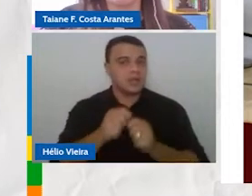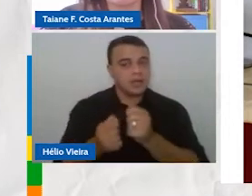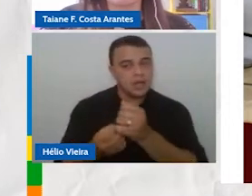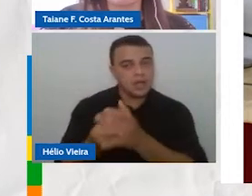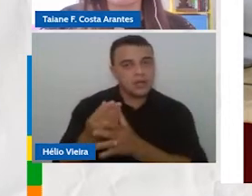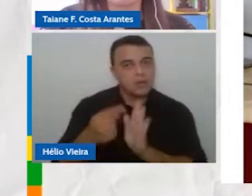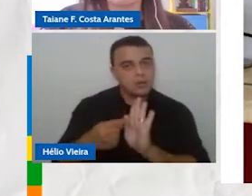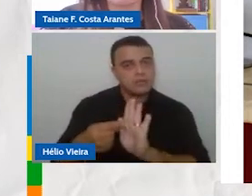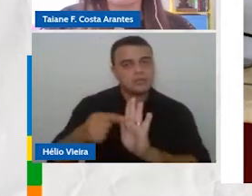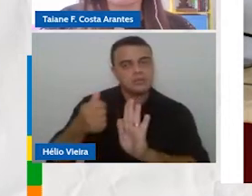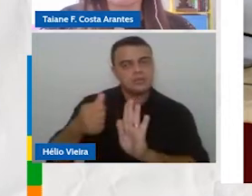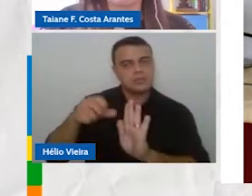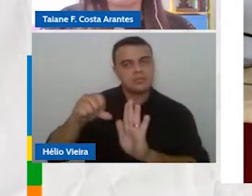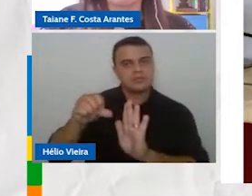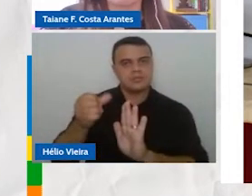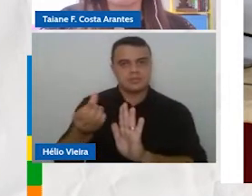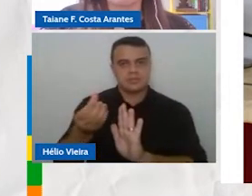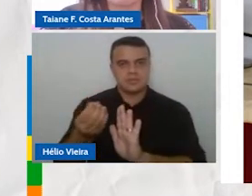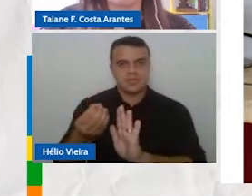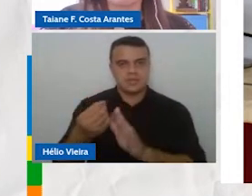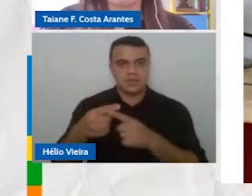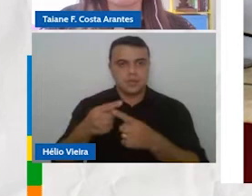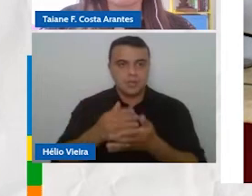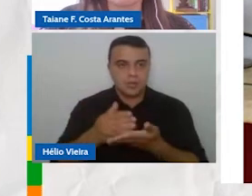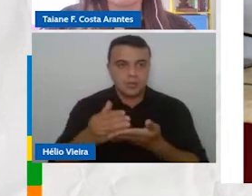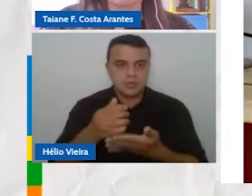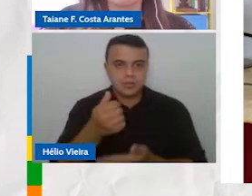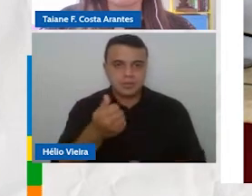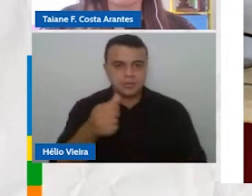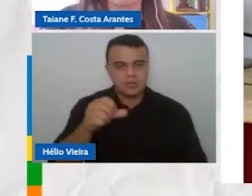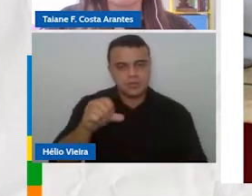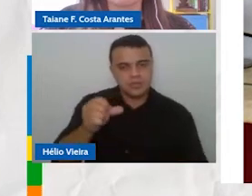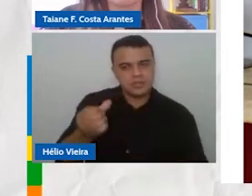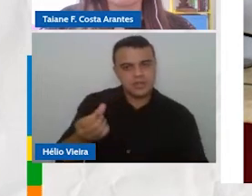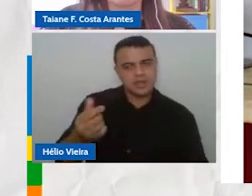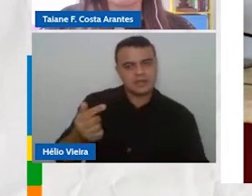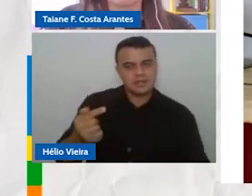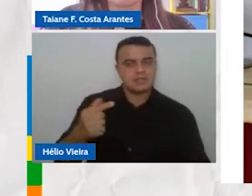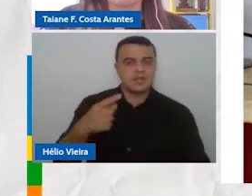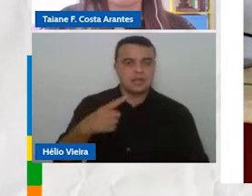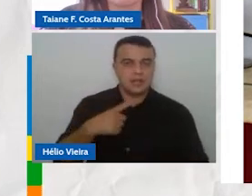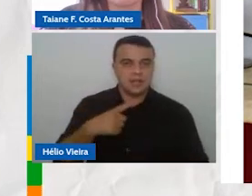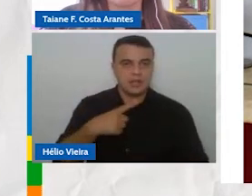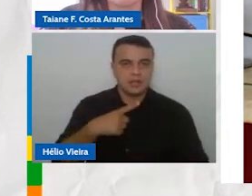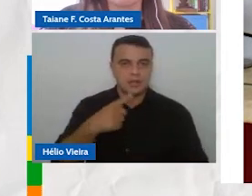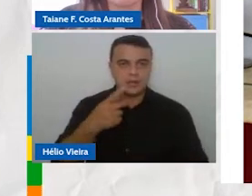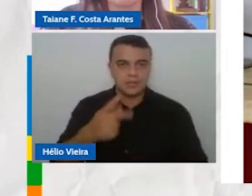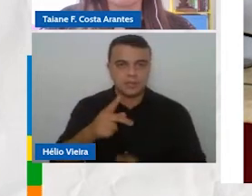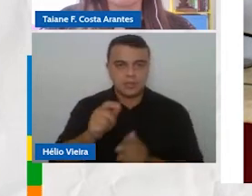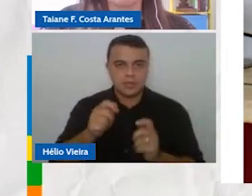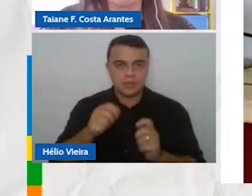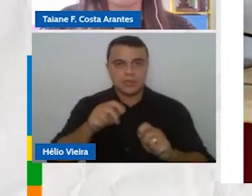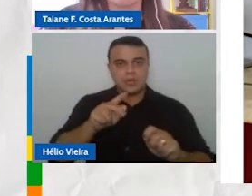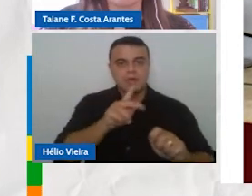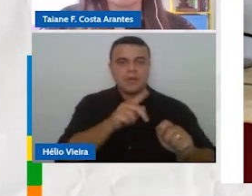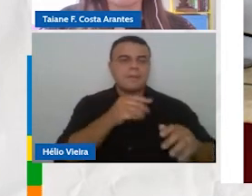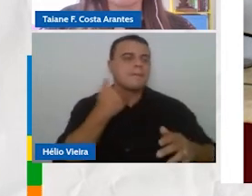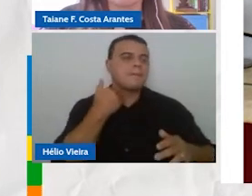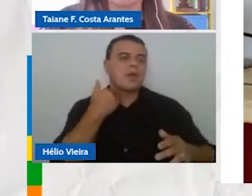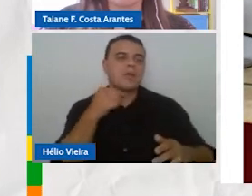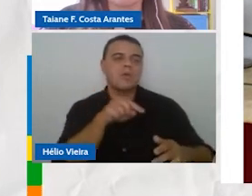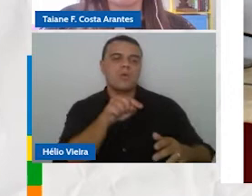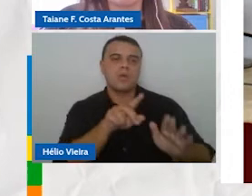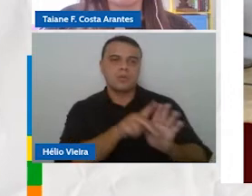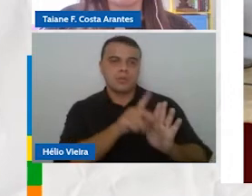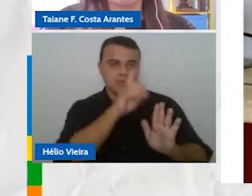de 1960. No início de 1967, o Banco Agrícola Hipotecário, então